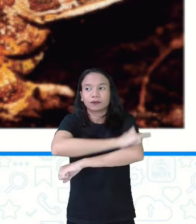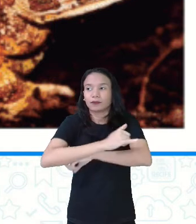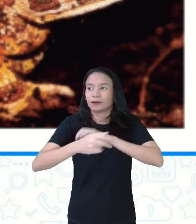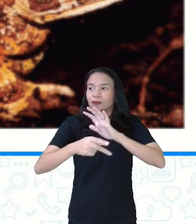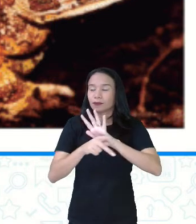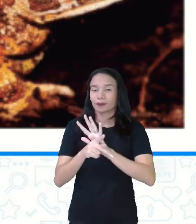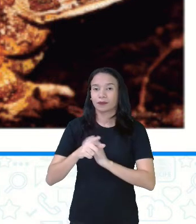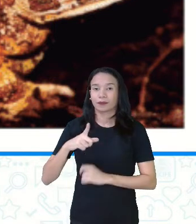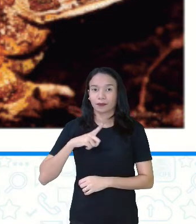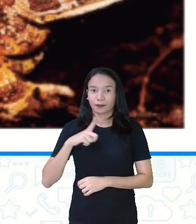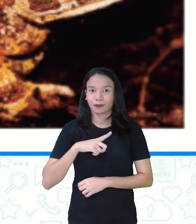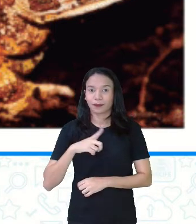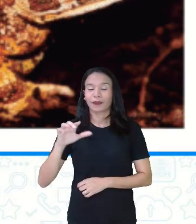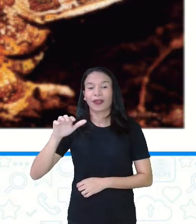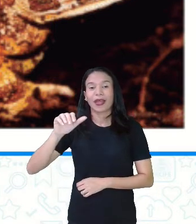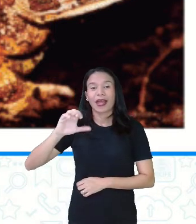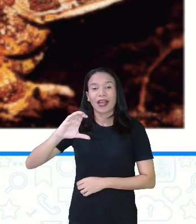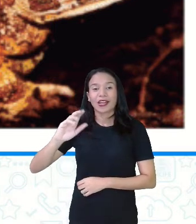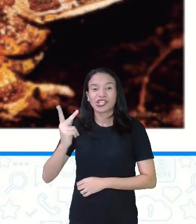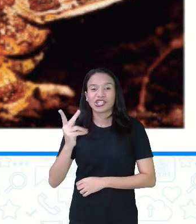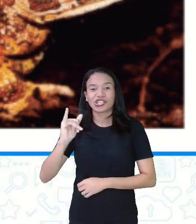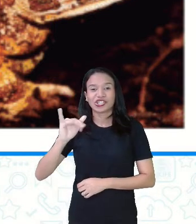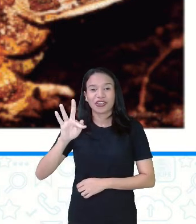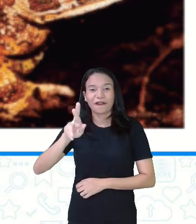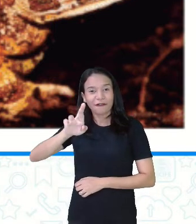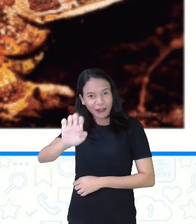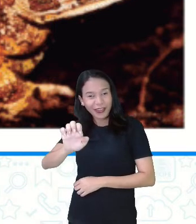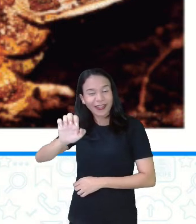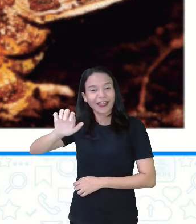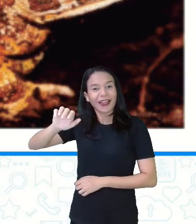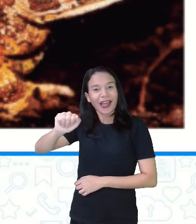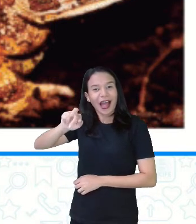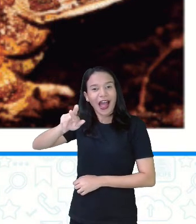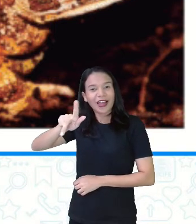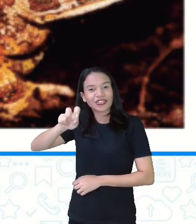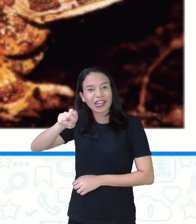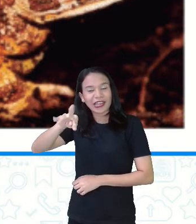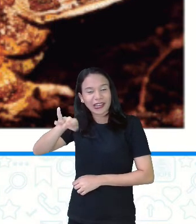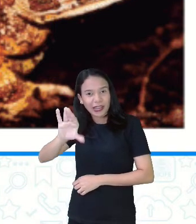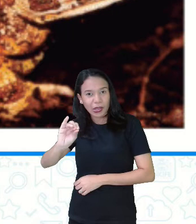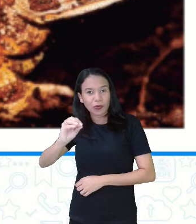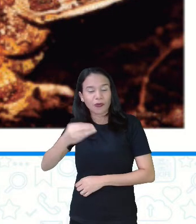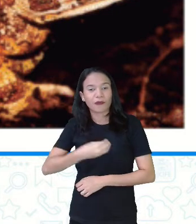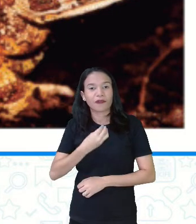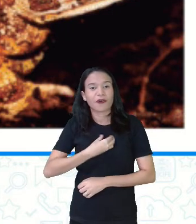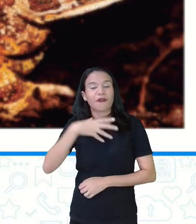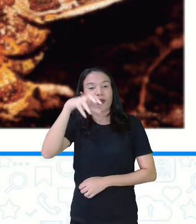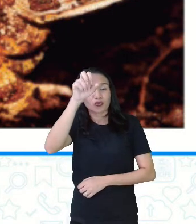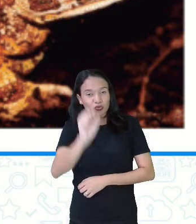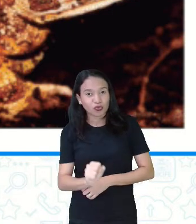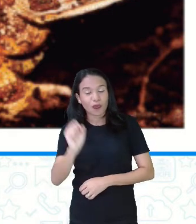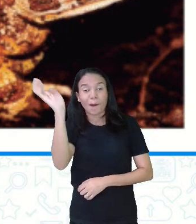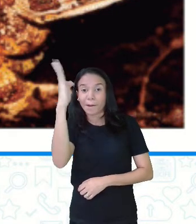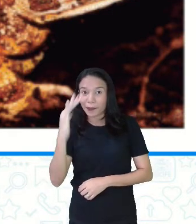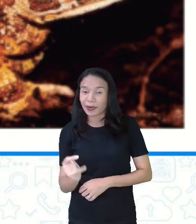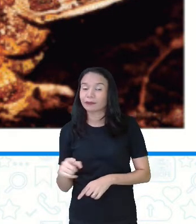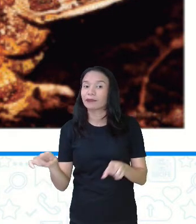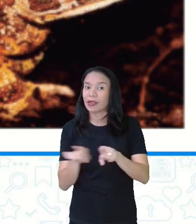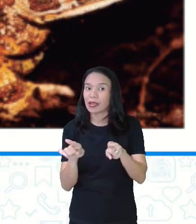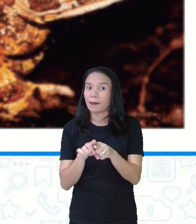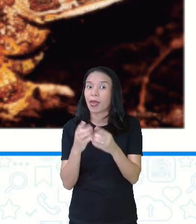chifre argentino. Então, ele vive no sul do Brasil, Uruguai e Argentina. Também é bom de